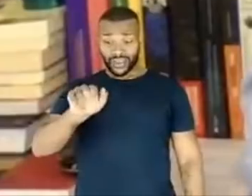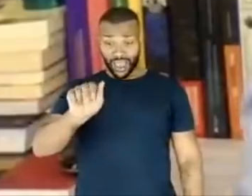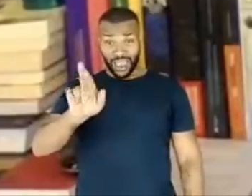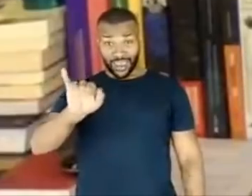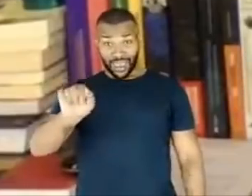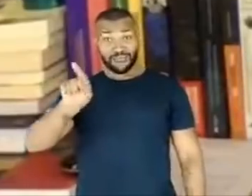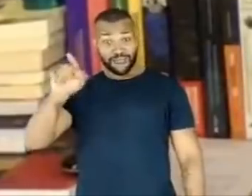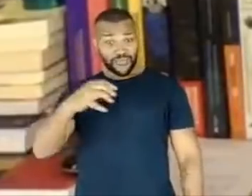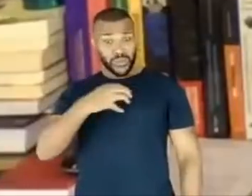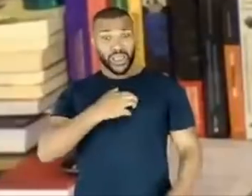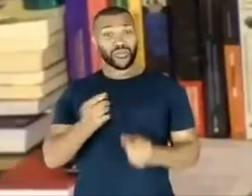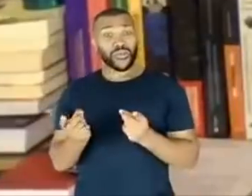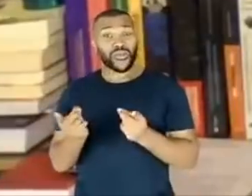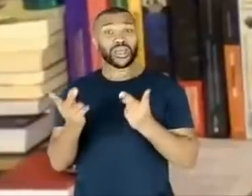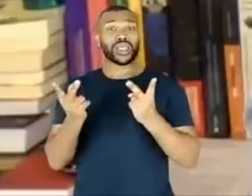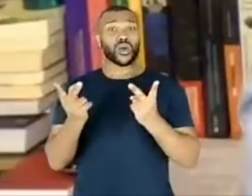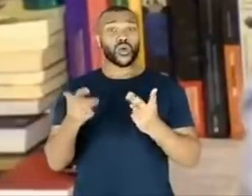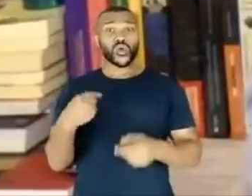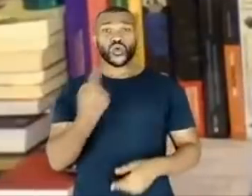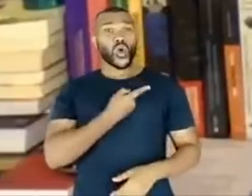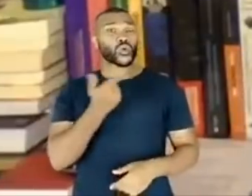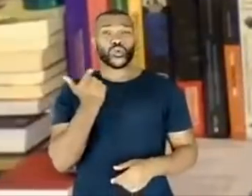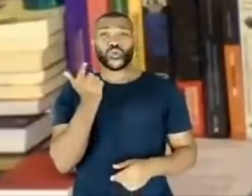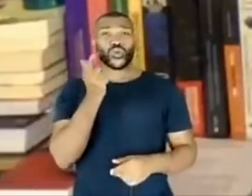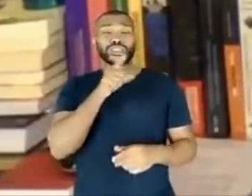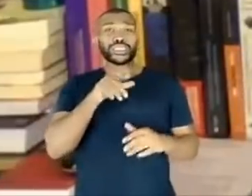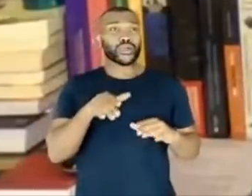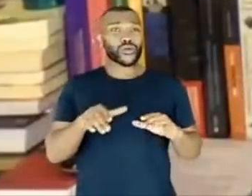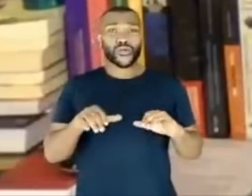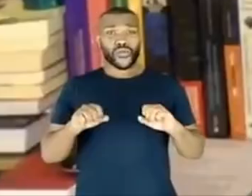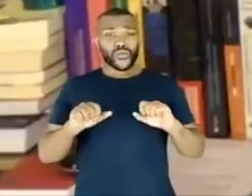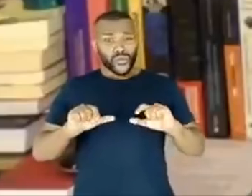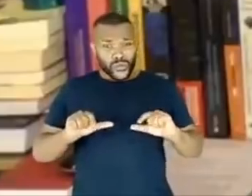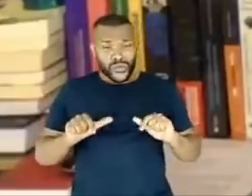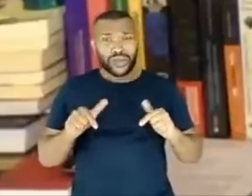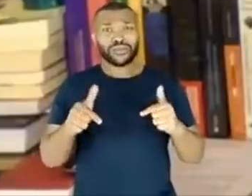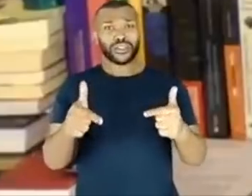não estamos conseguindo reagir a um